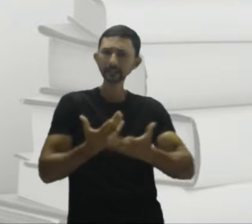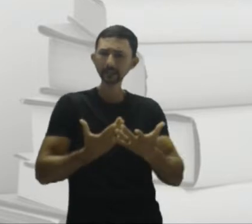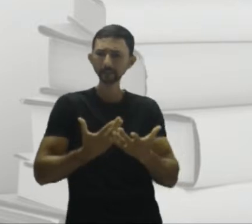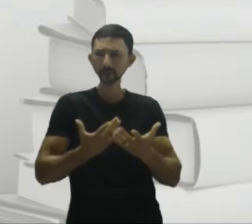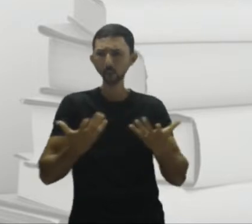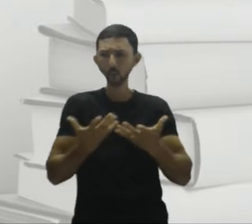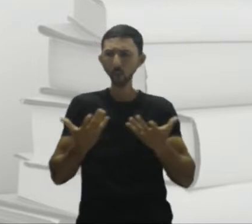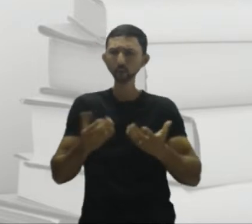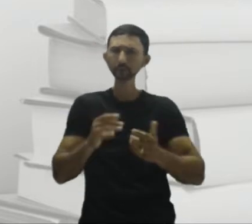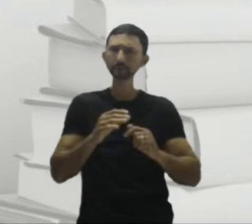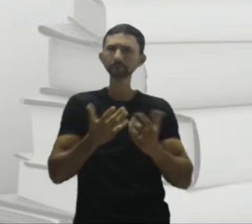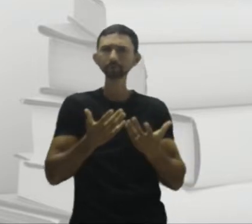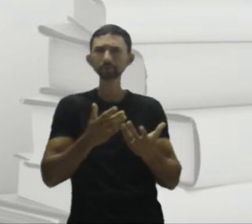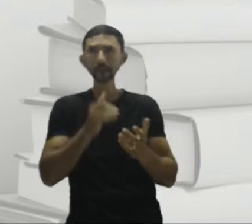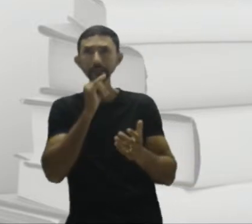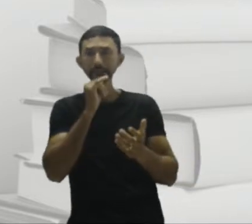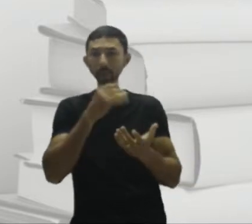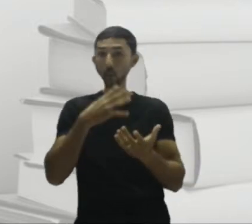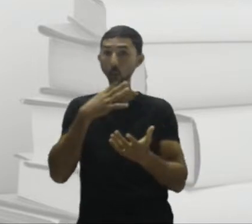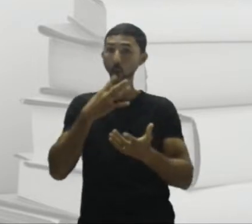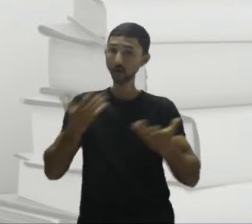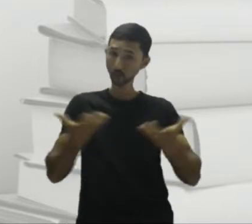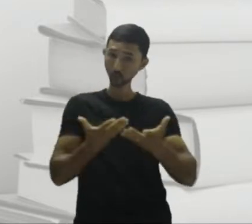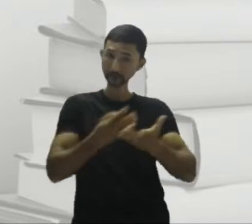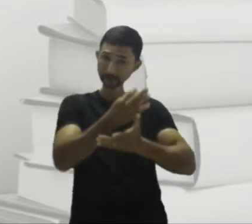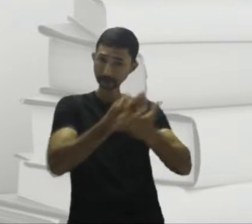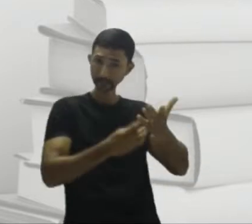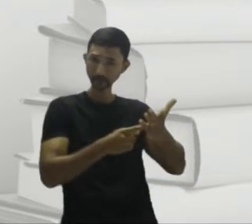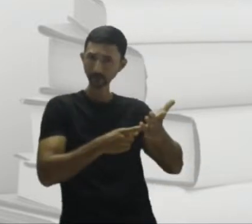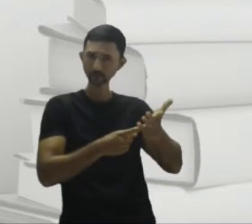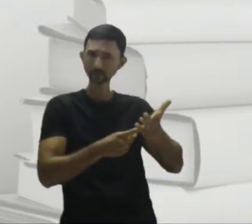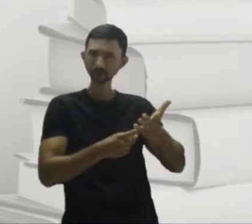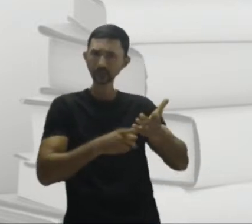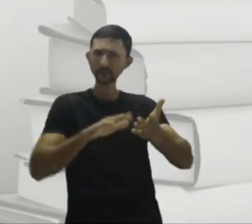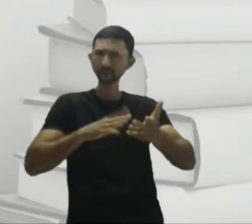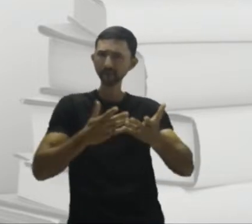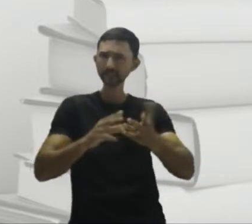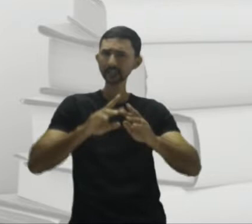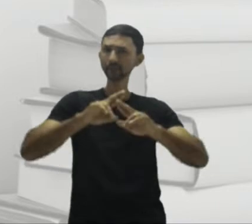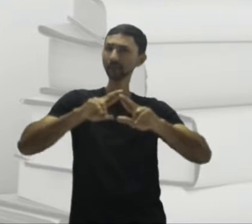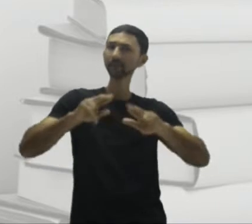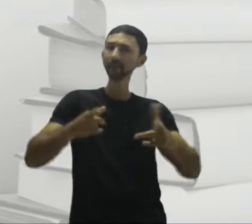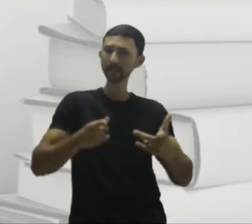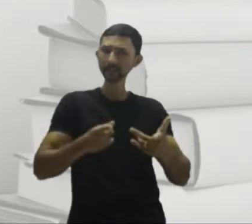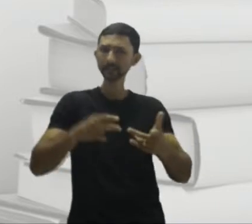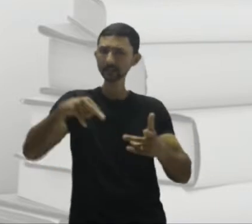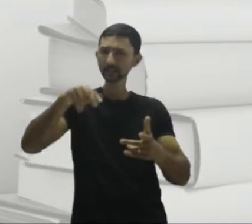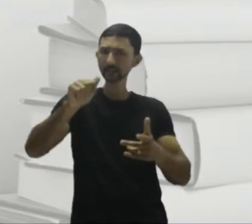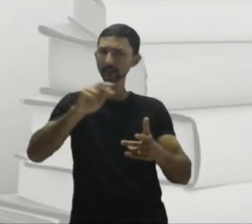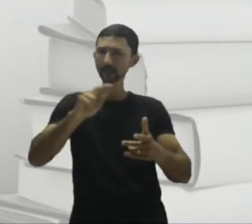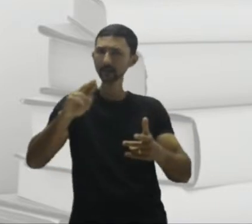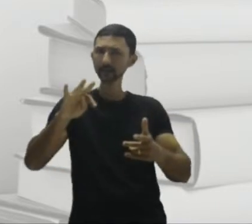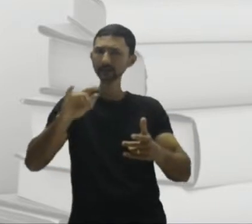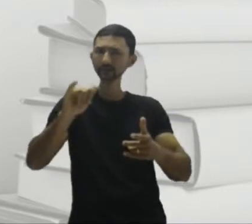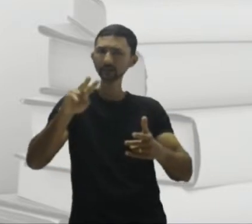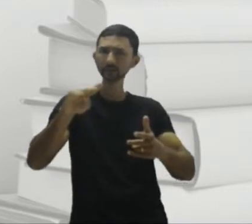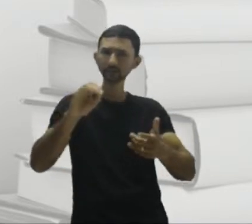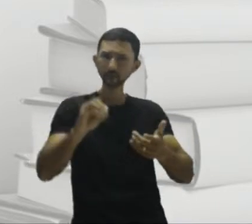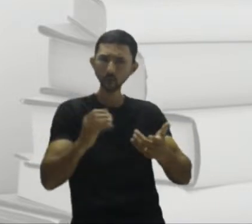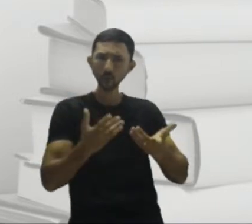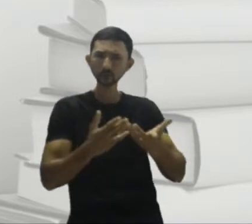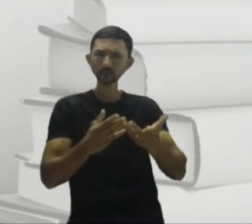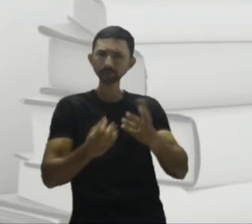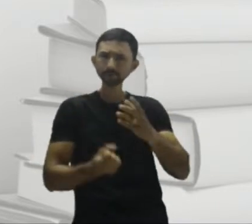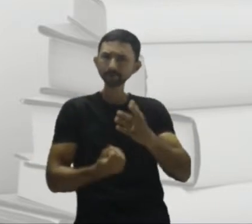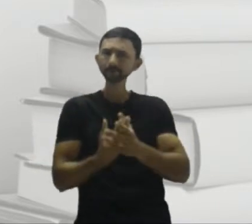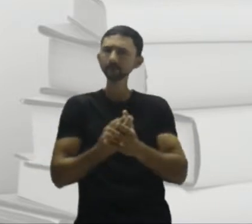nós conhecemos hoje, certo? O texto narrativo ele tem uma